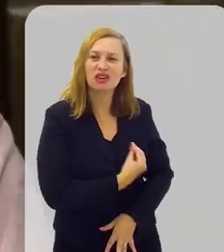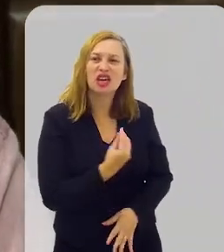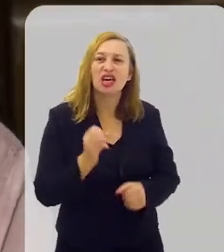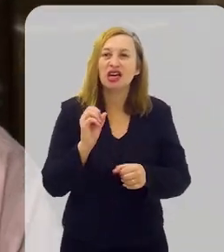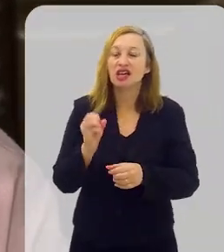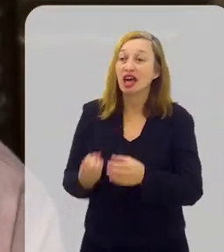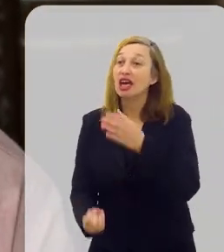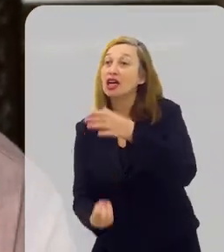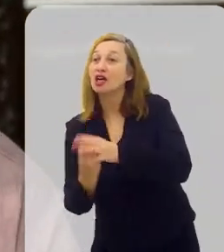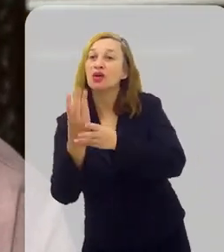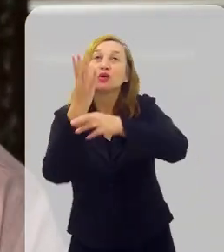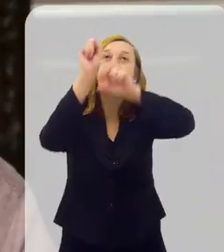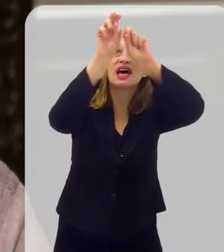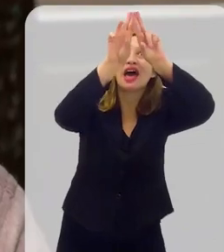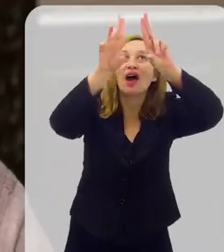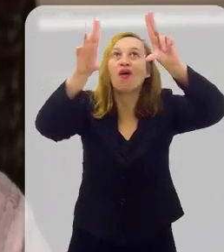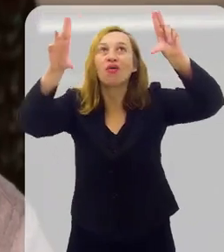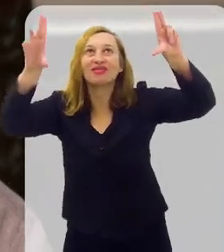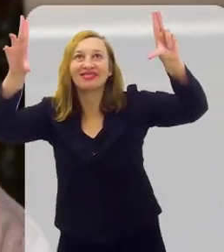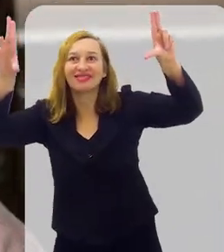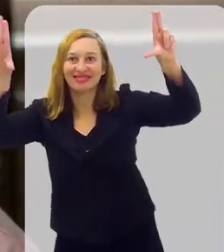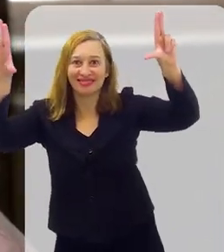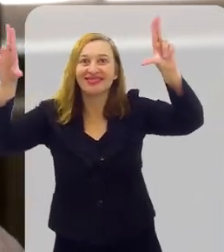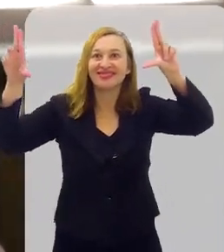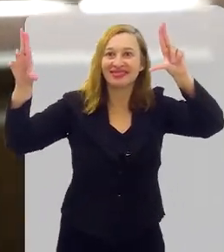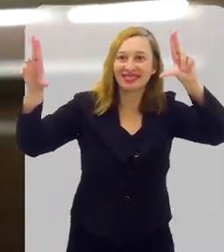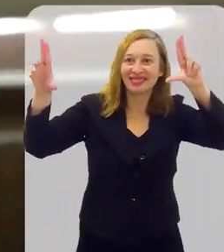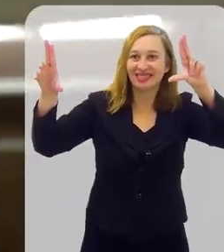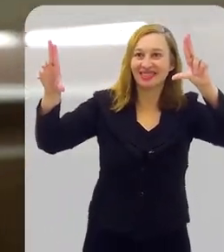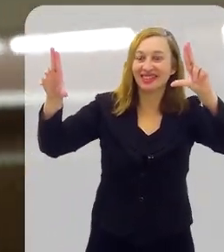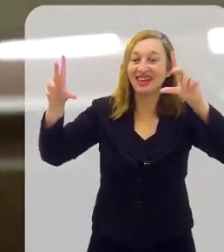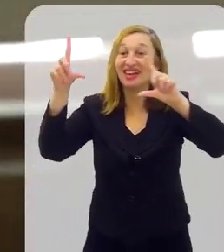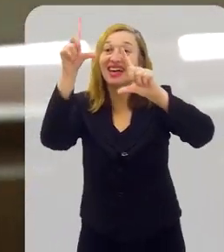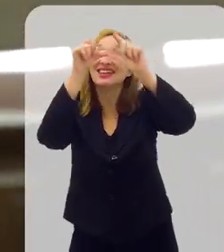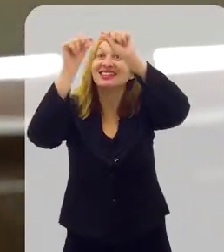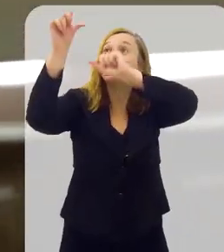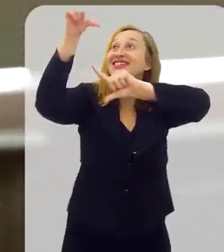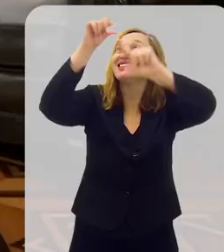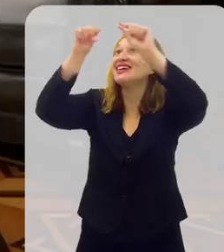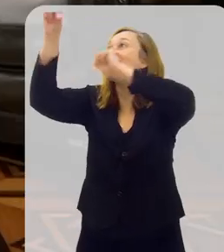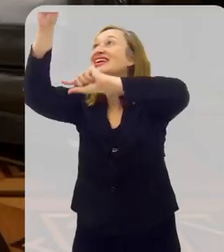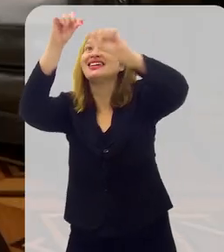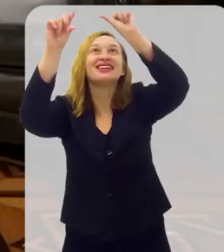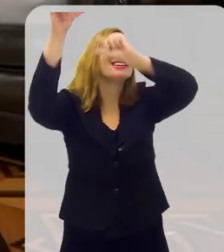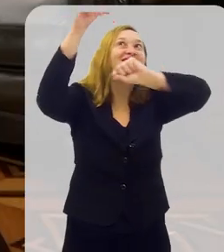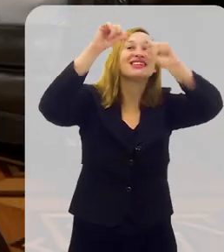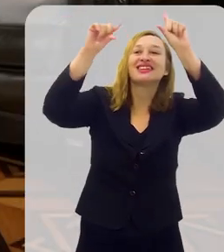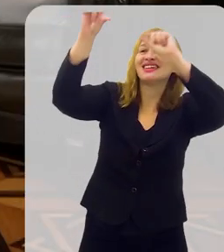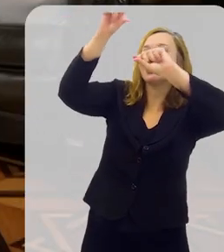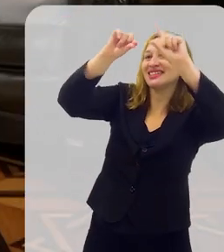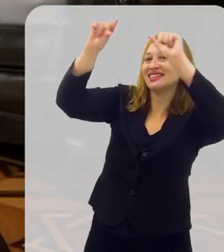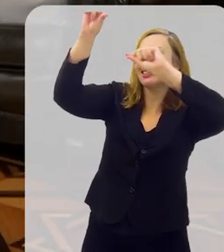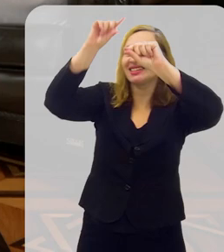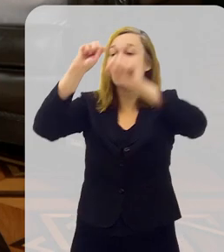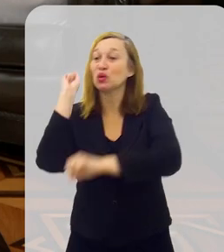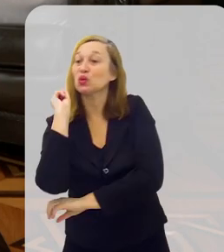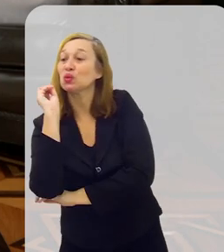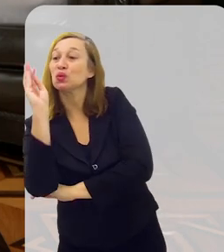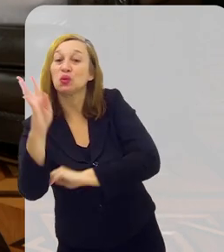Deus, e tudo, tudo, tudo que Ele faz. Ele fez o céu, fez o